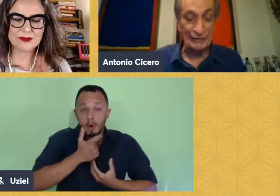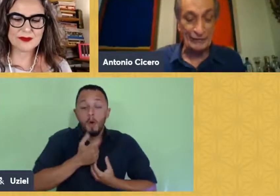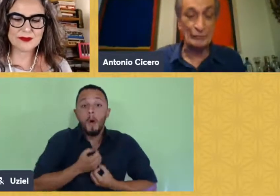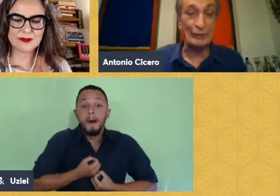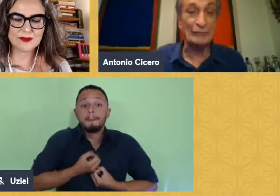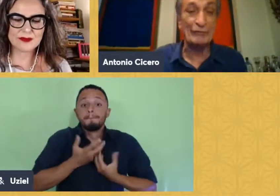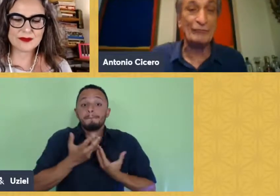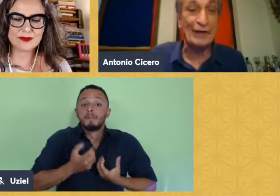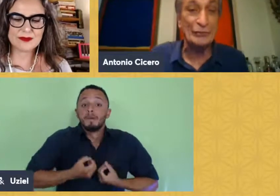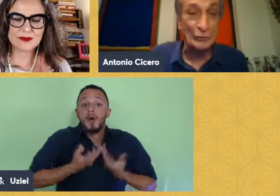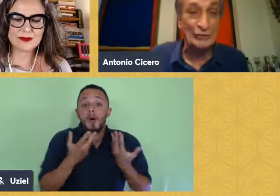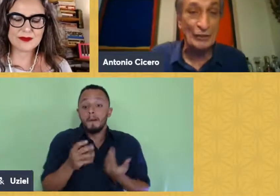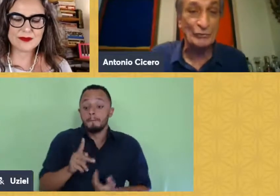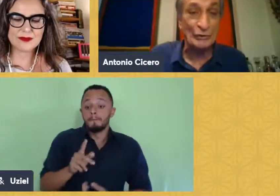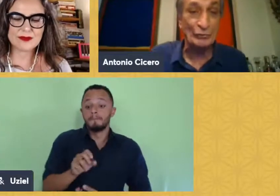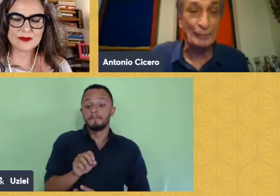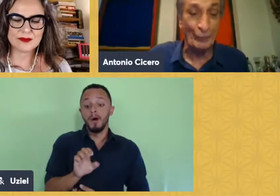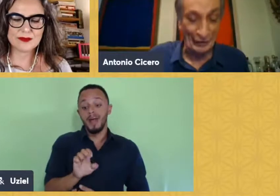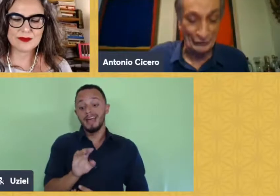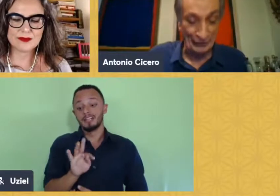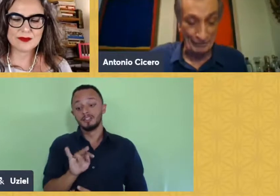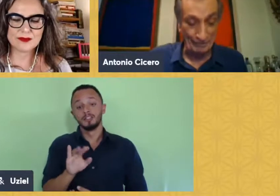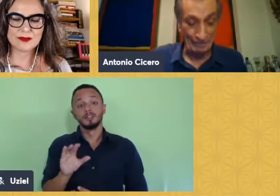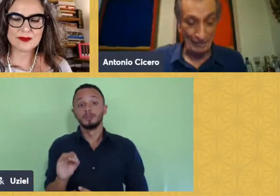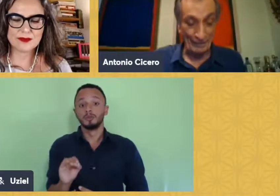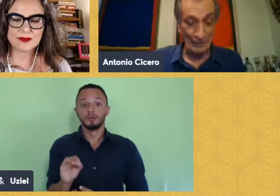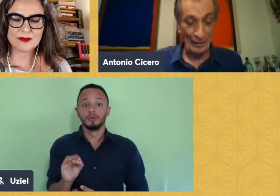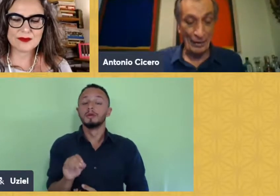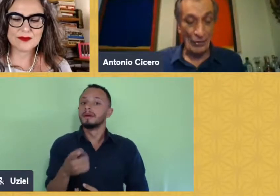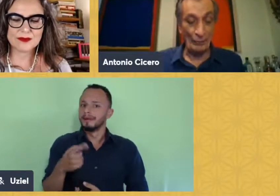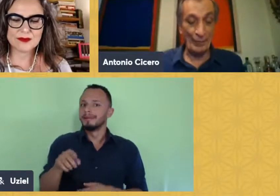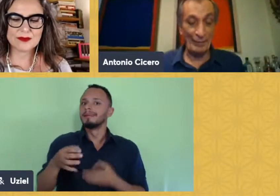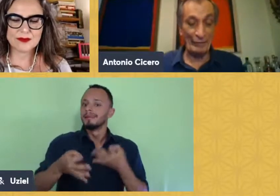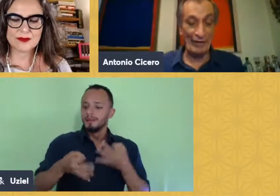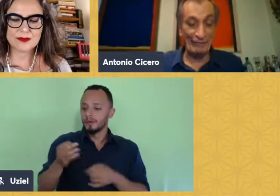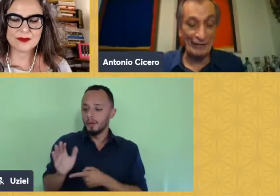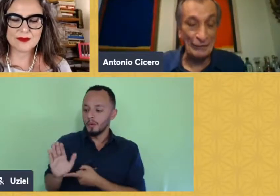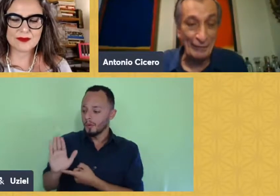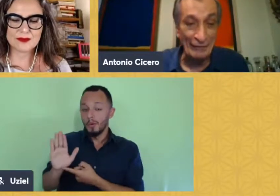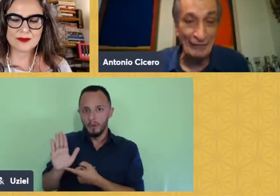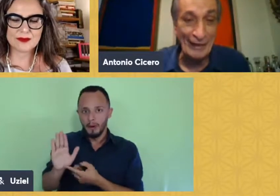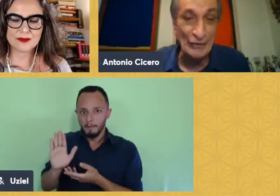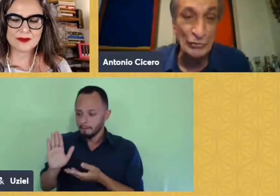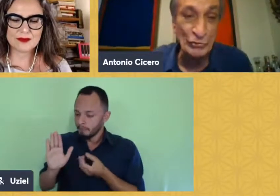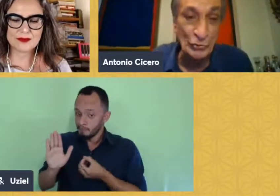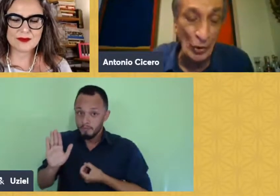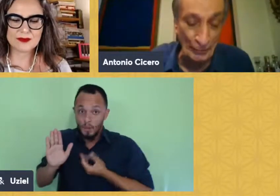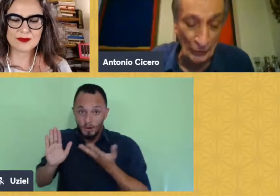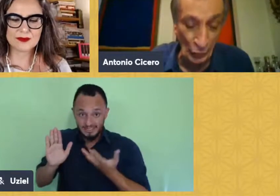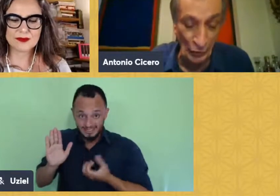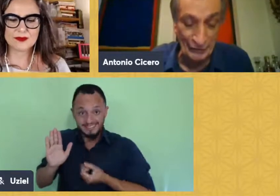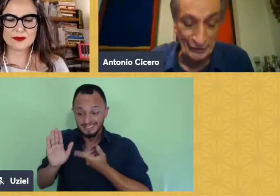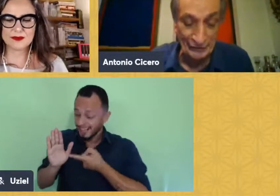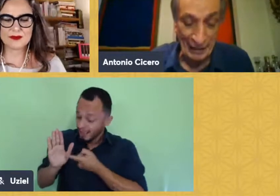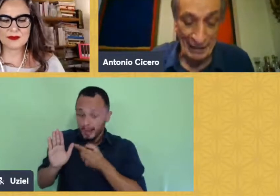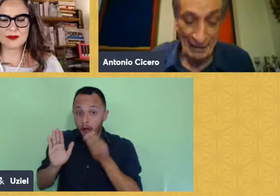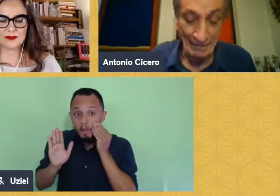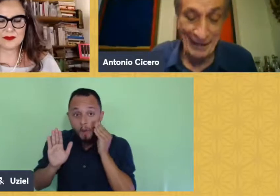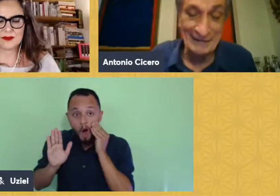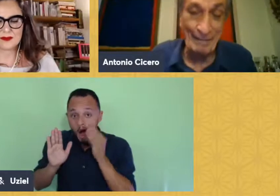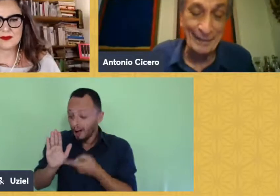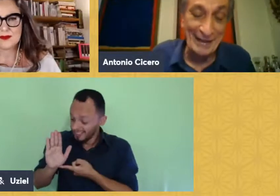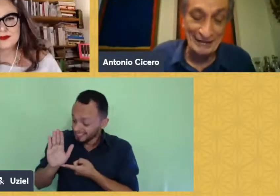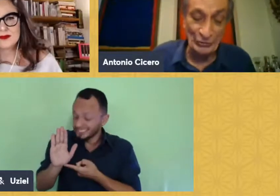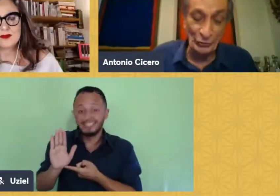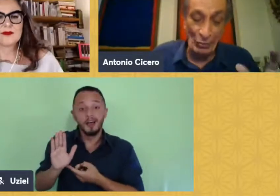de poesia, de modo que ele faz jus ao título, Poética. Né? O poema não é feito para falar sobre coisas,